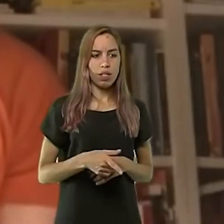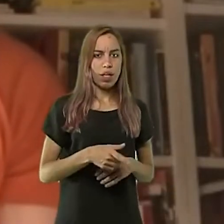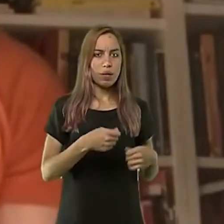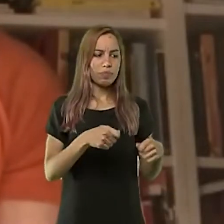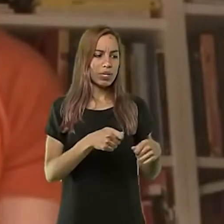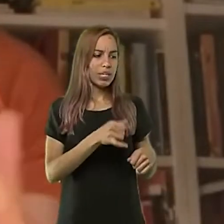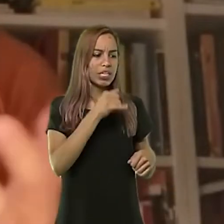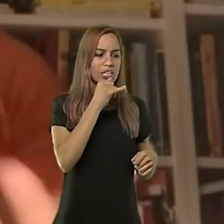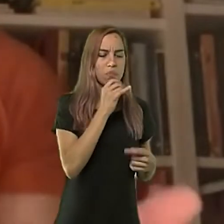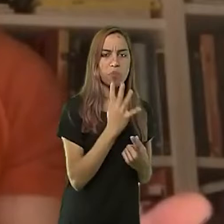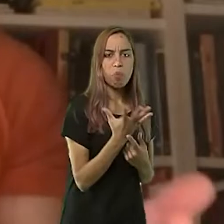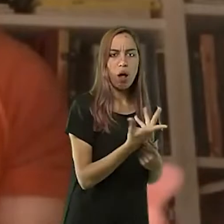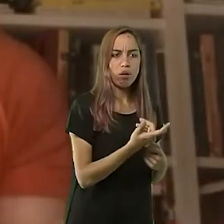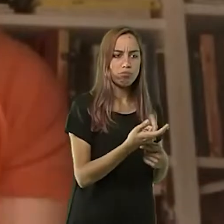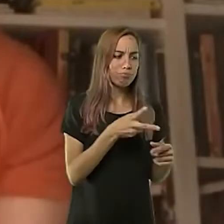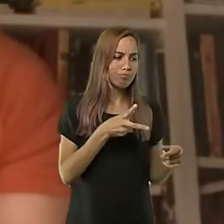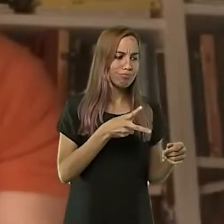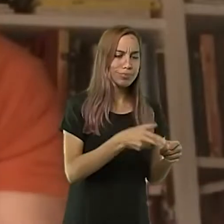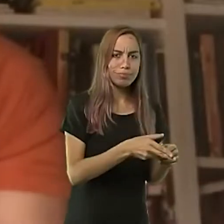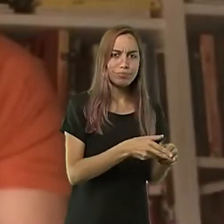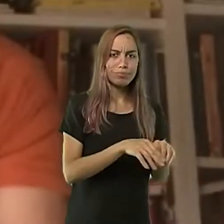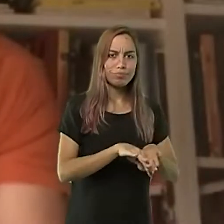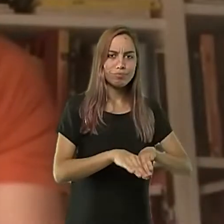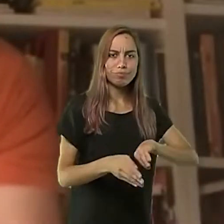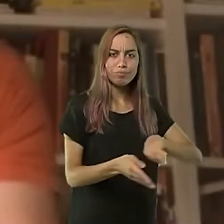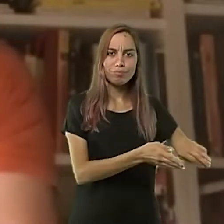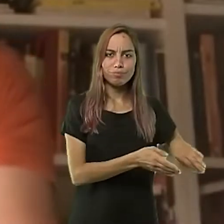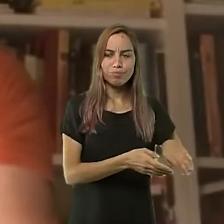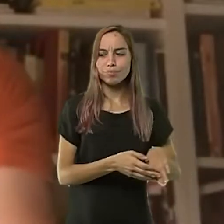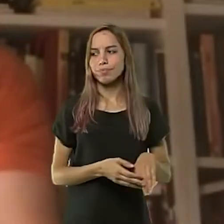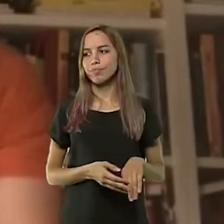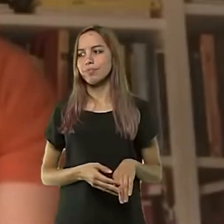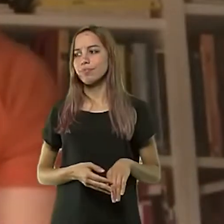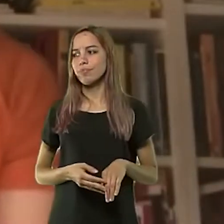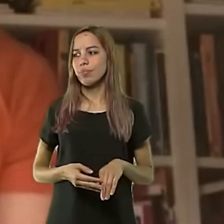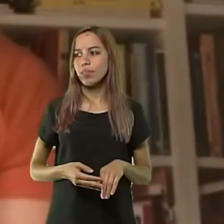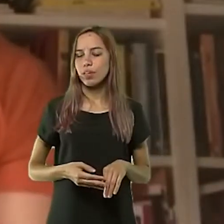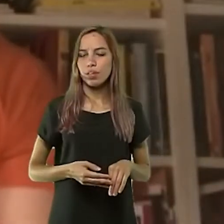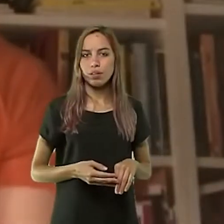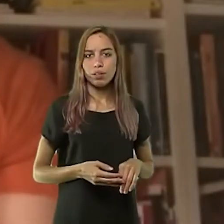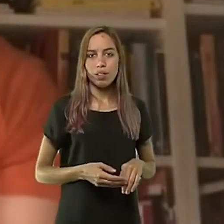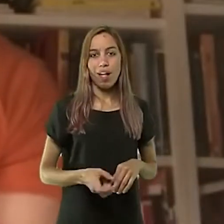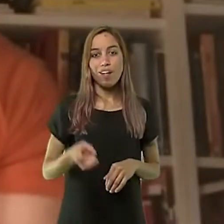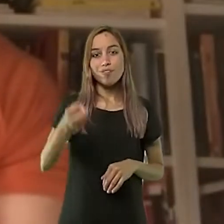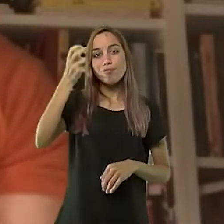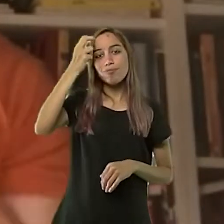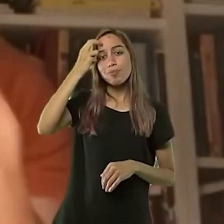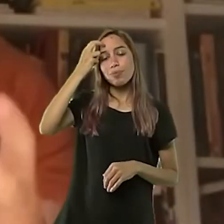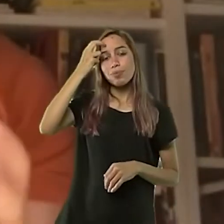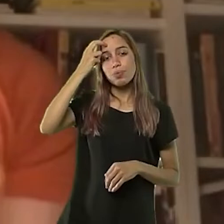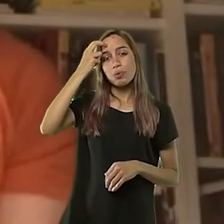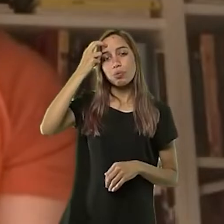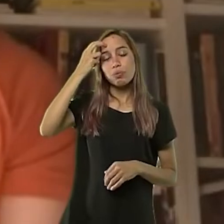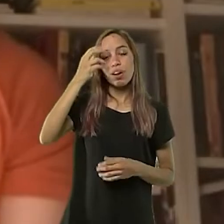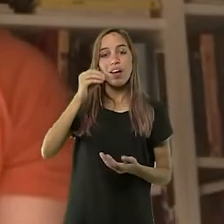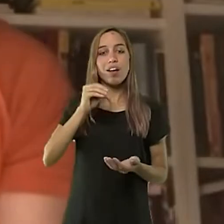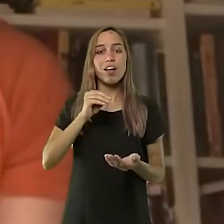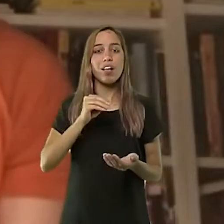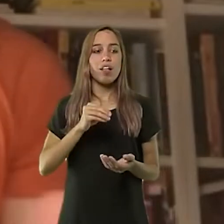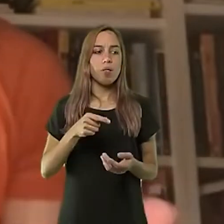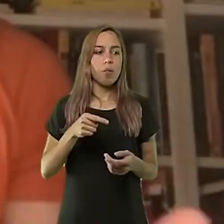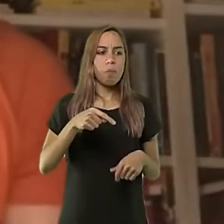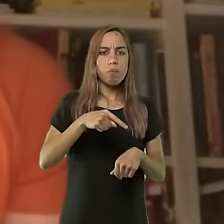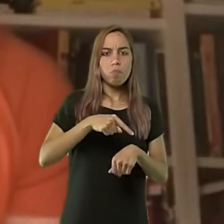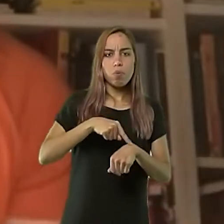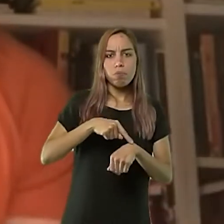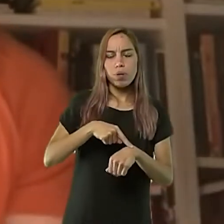menos urgente. E de facto a cultura neste sentido acaba por ser menos urgente, mas